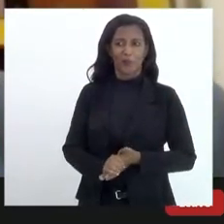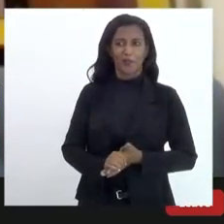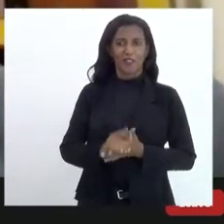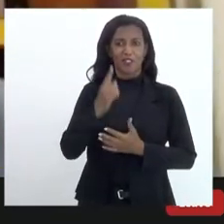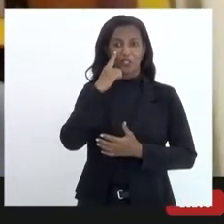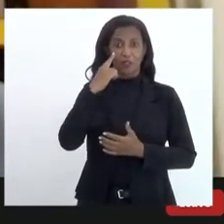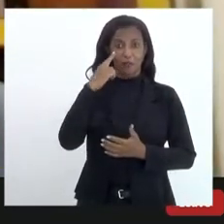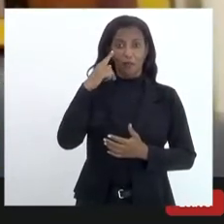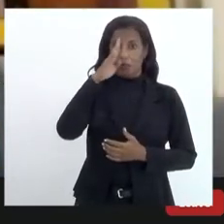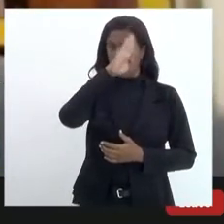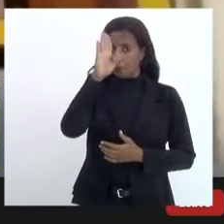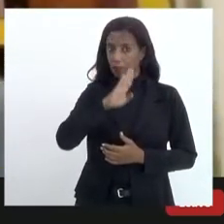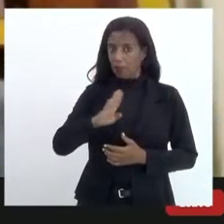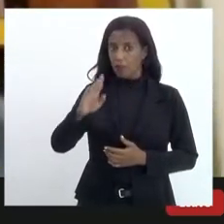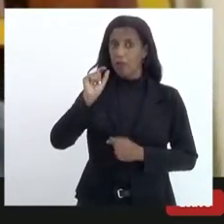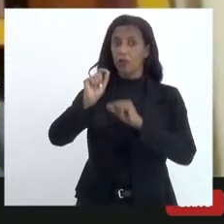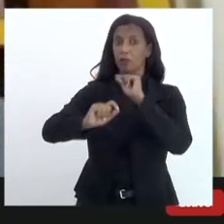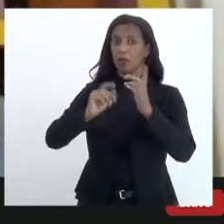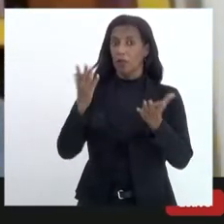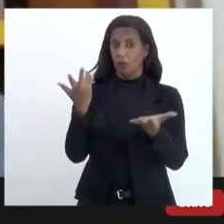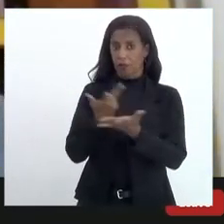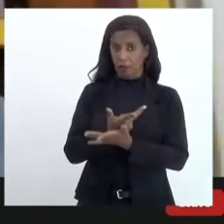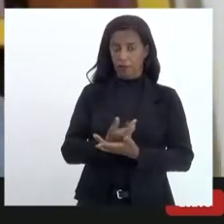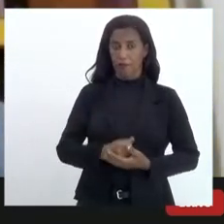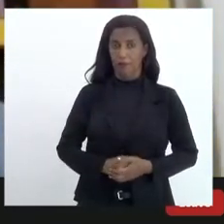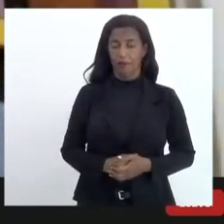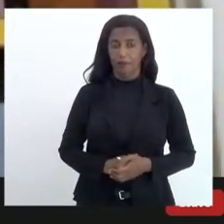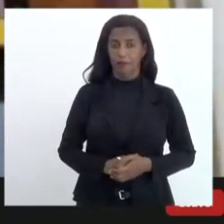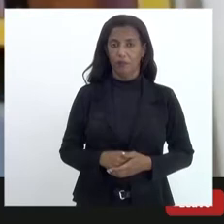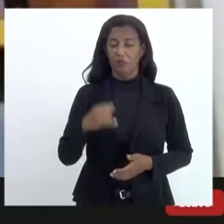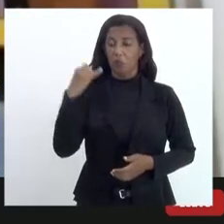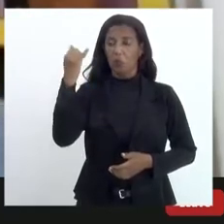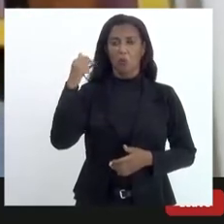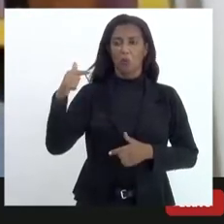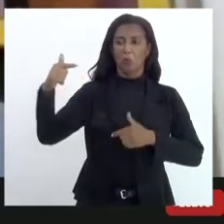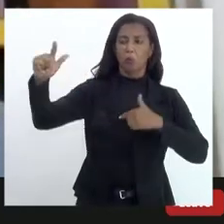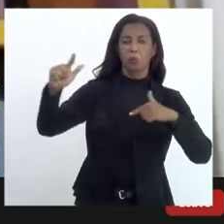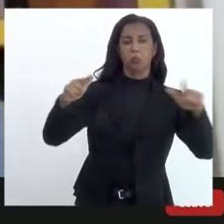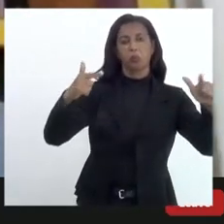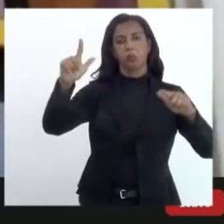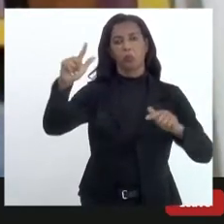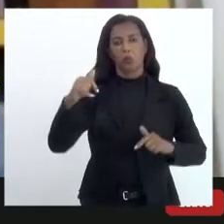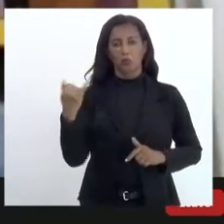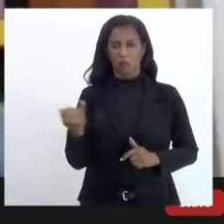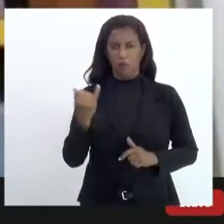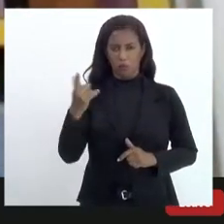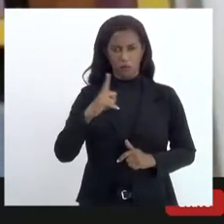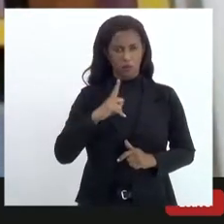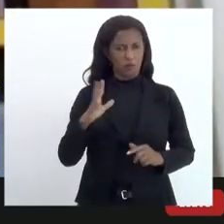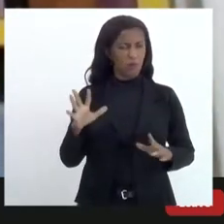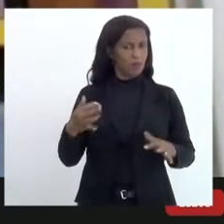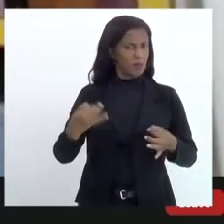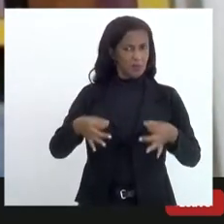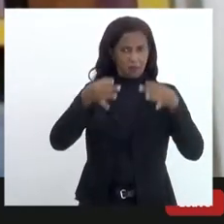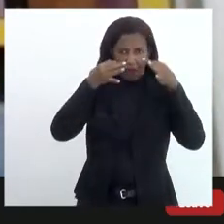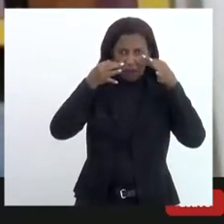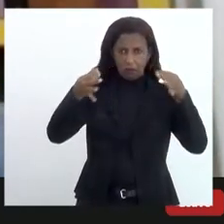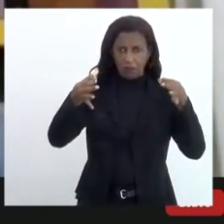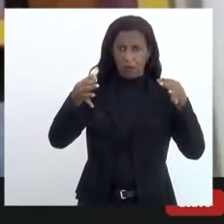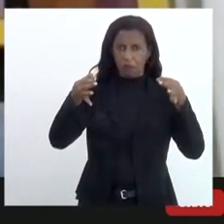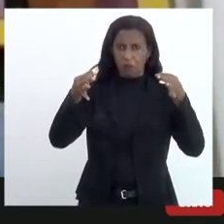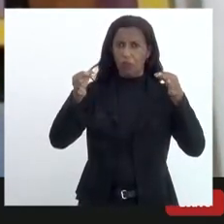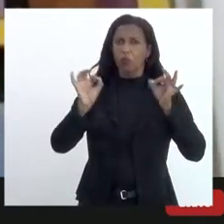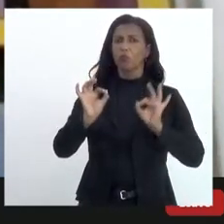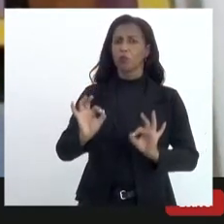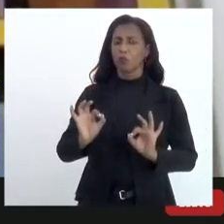Brasil o que está acontecendo, né? Você fala para o seu público, não importa os outros. Então, nós temos que estar muito atento aí a essa